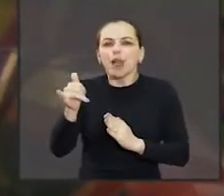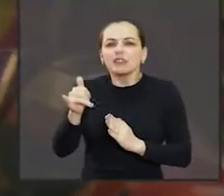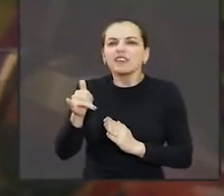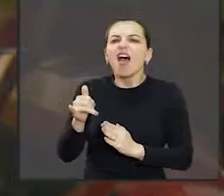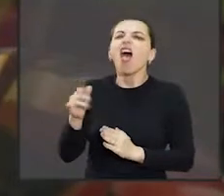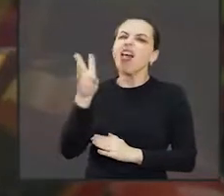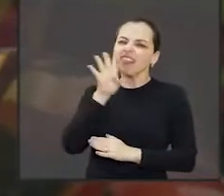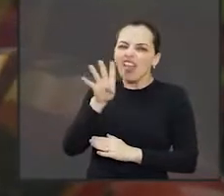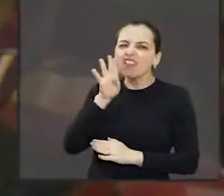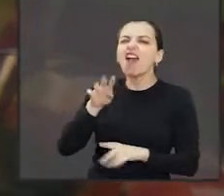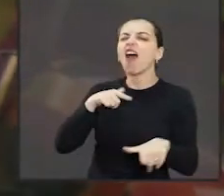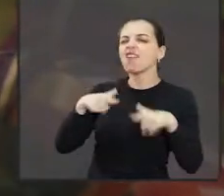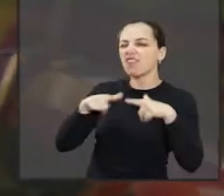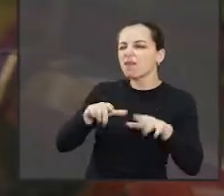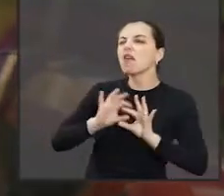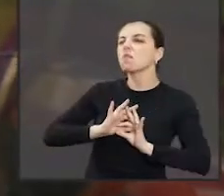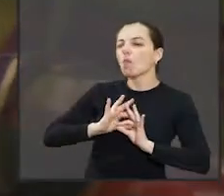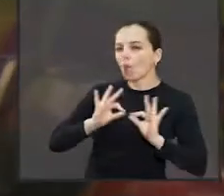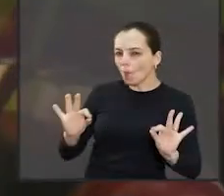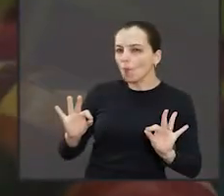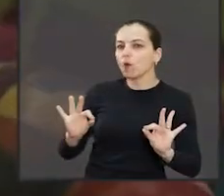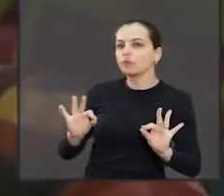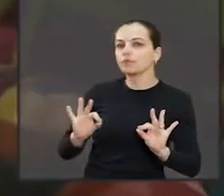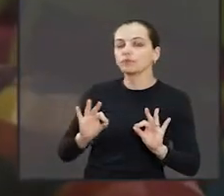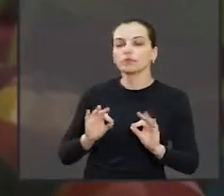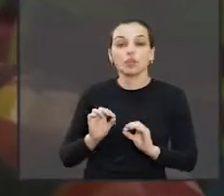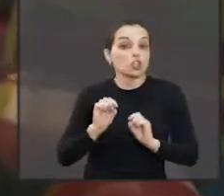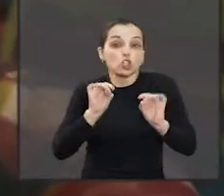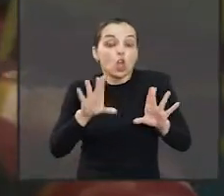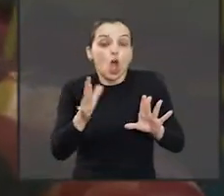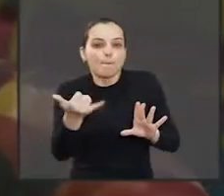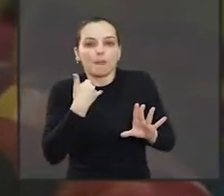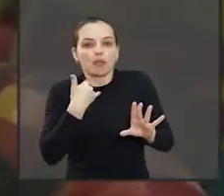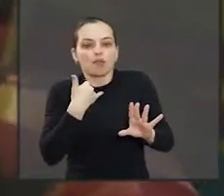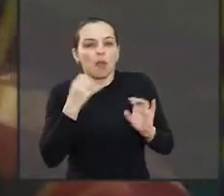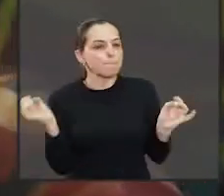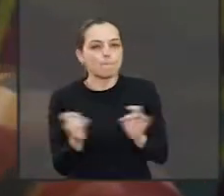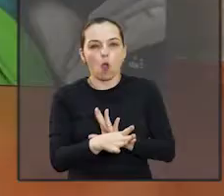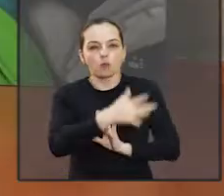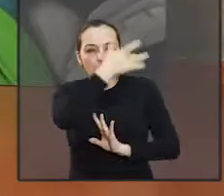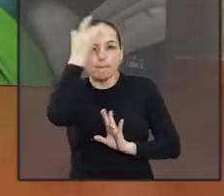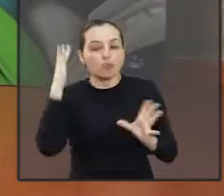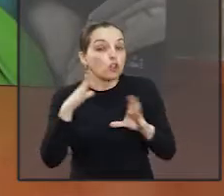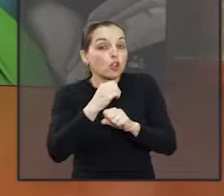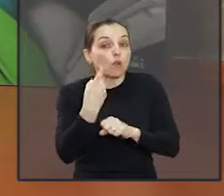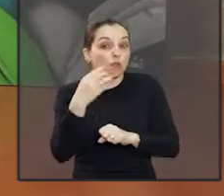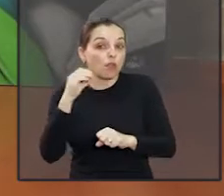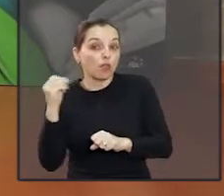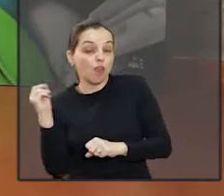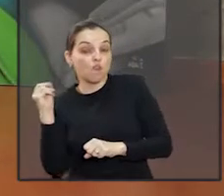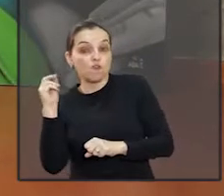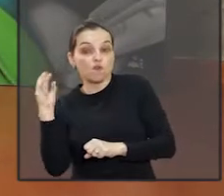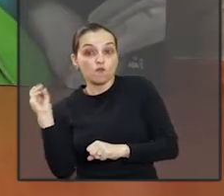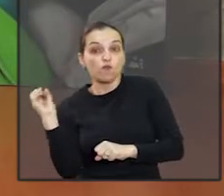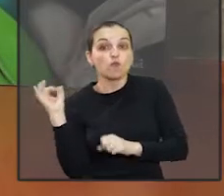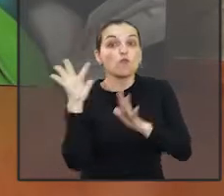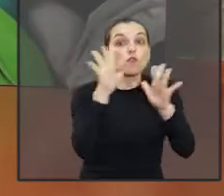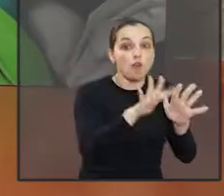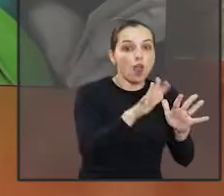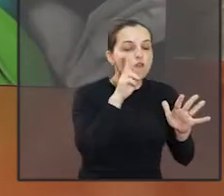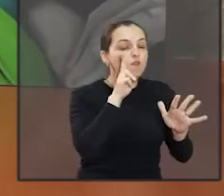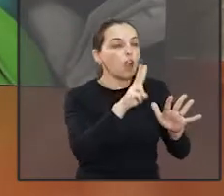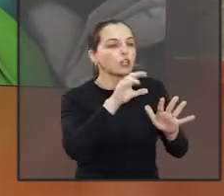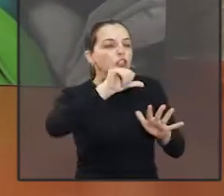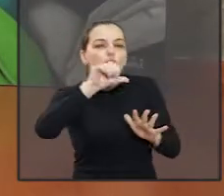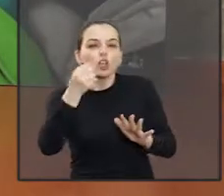tipo, pô, massa, da hora, ô, tá ficando massa. Tipo, é isso, assim, o diálogo é esse, tá ligado? Tipo, de cada 100, 98